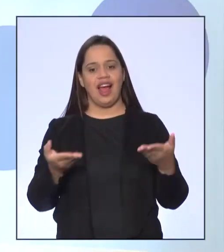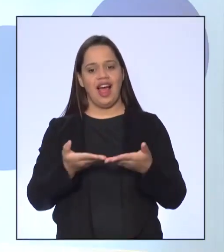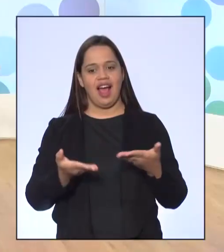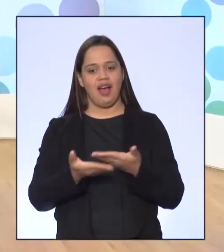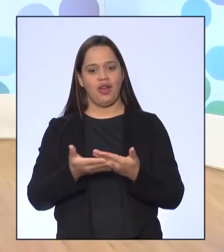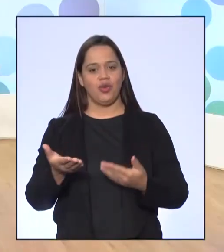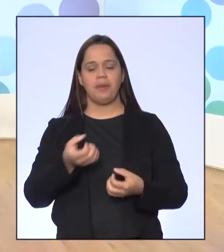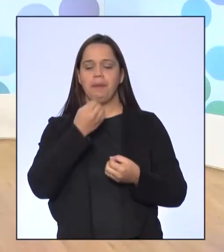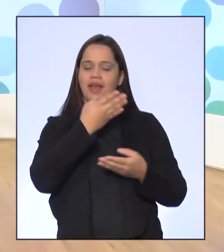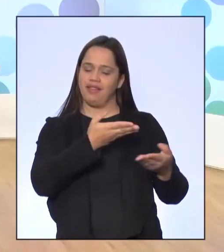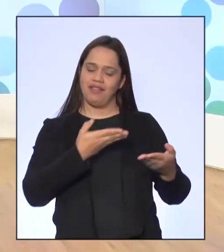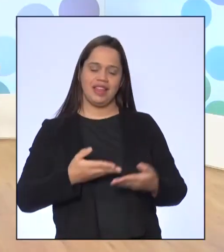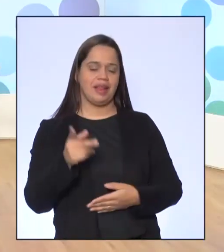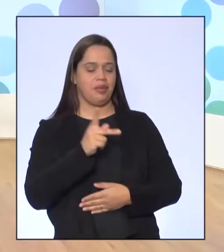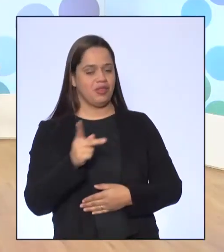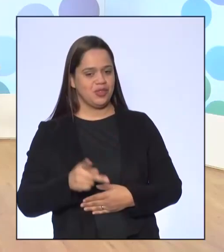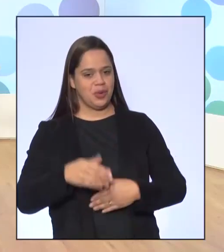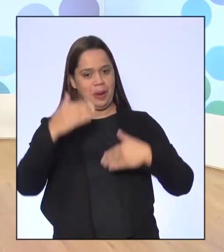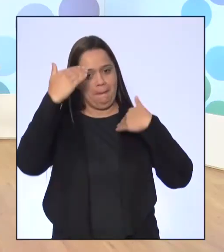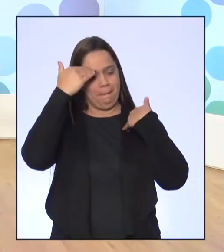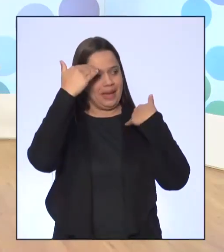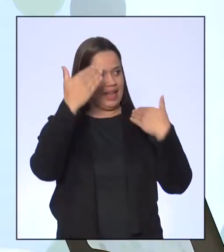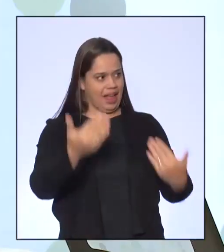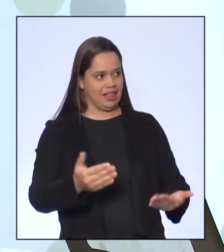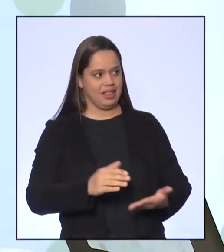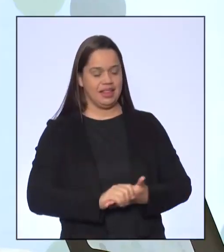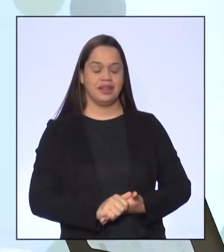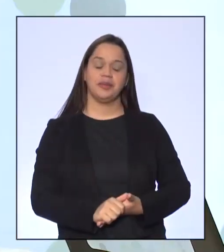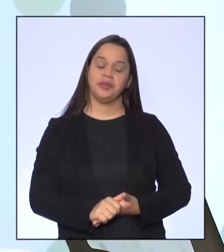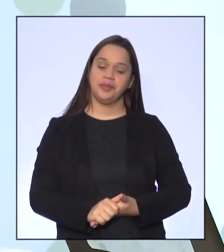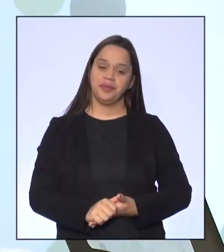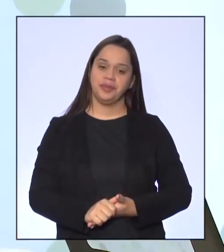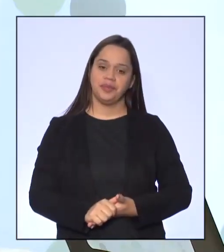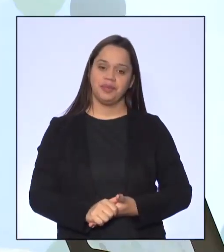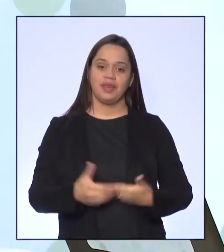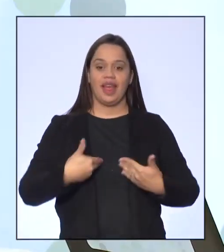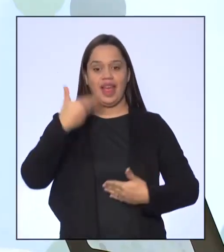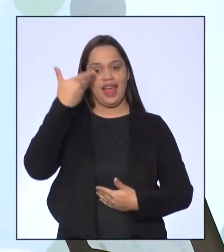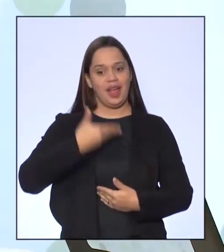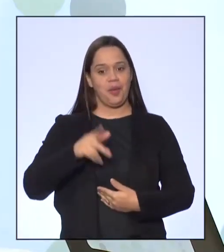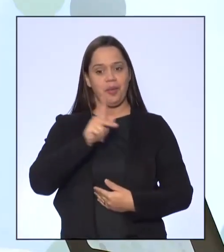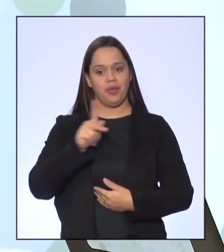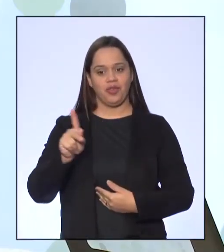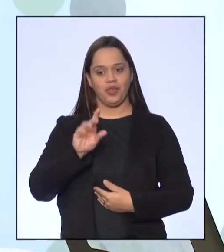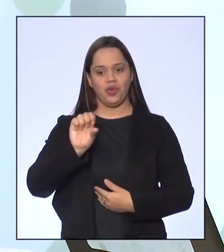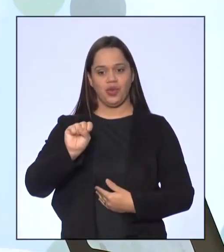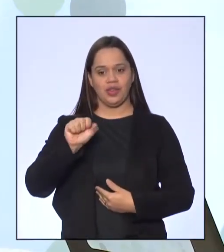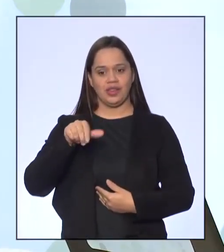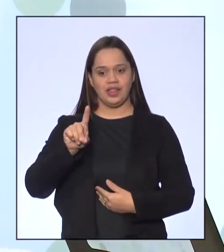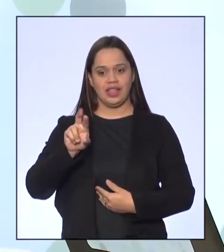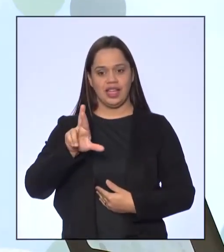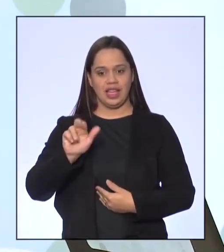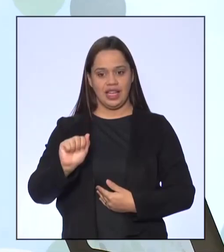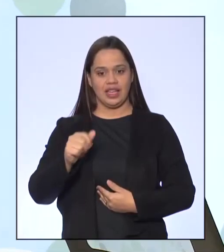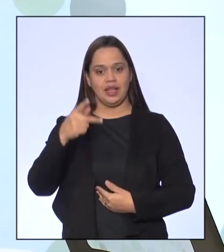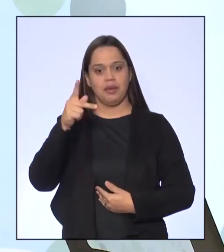bem-vinda, professora. Muito obrigada. Eu sou a professora Sandra, professora de